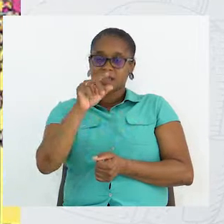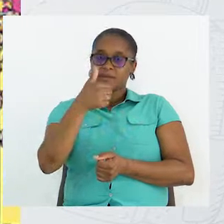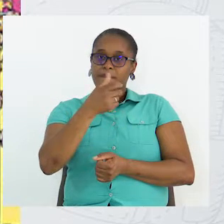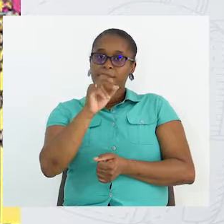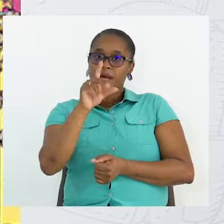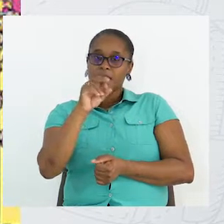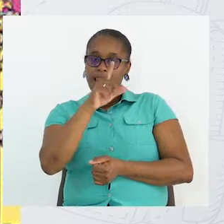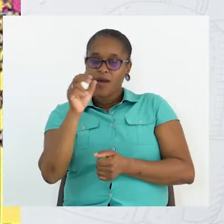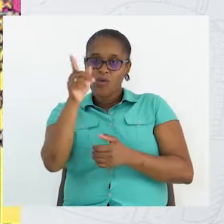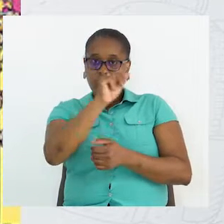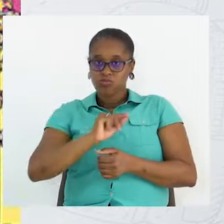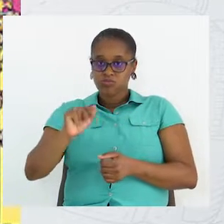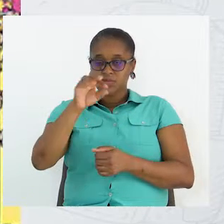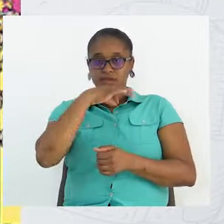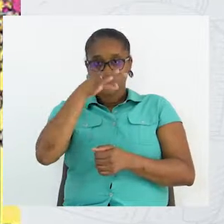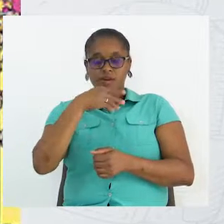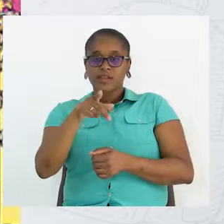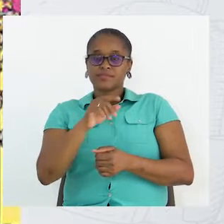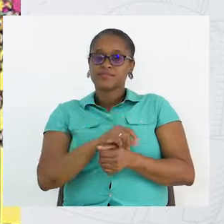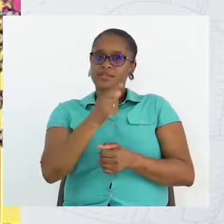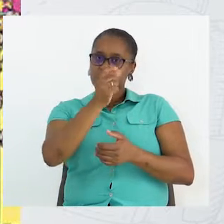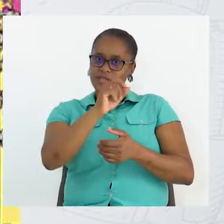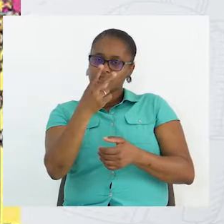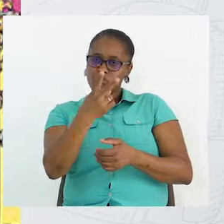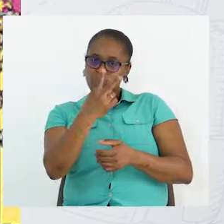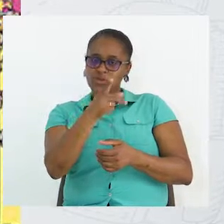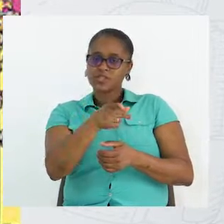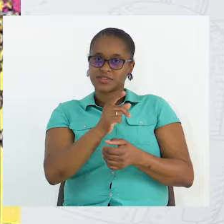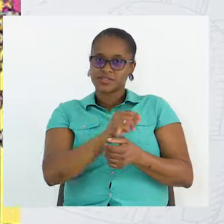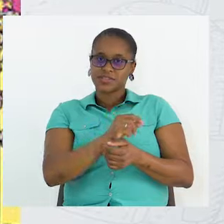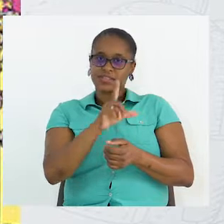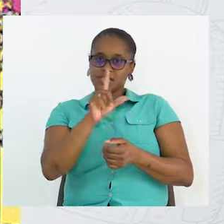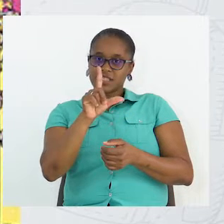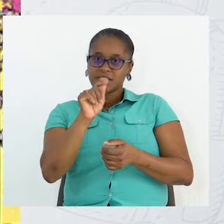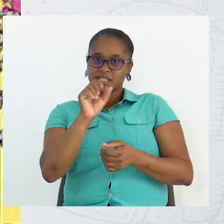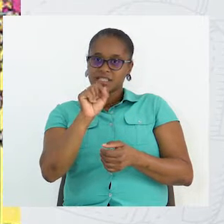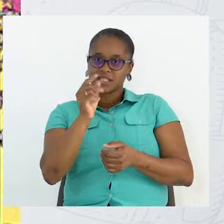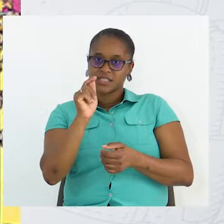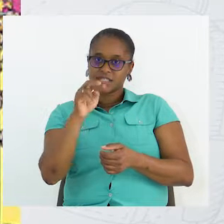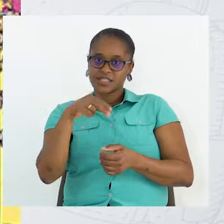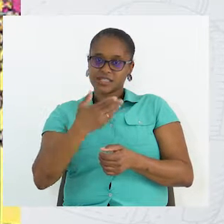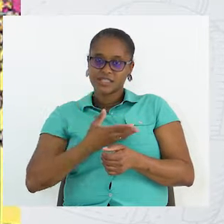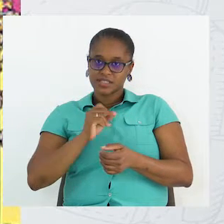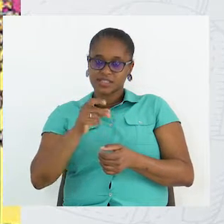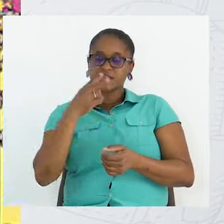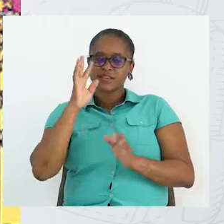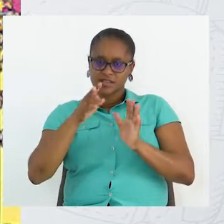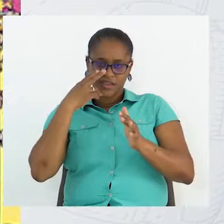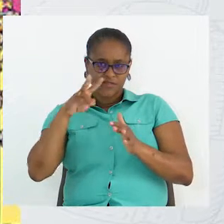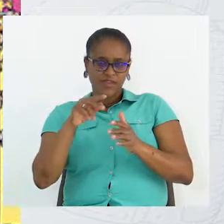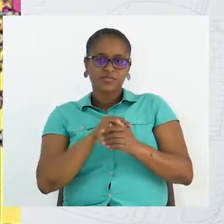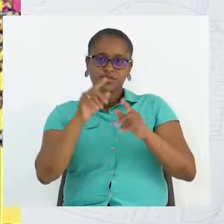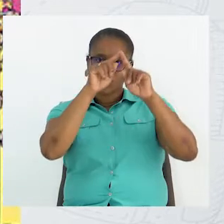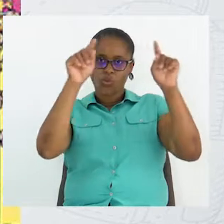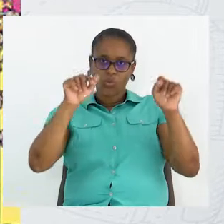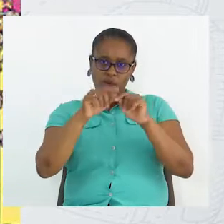fala. Legenda, temos aqui duas legendas, que já vimos que é o texto do narrador, está